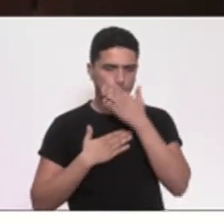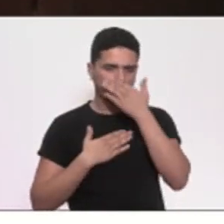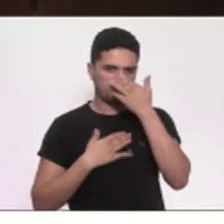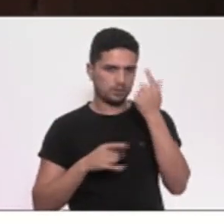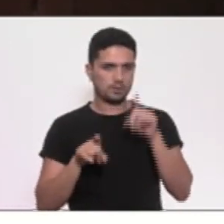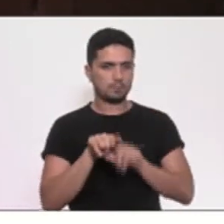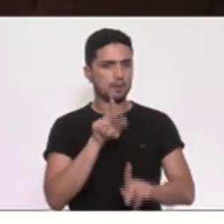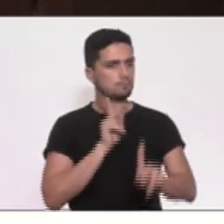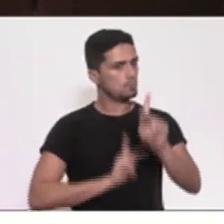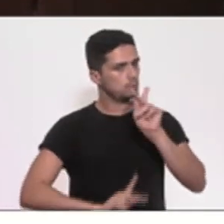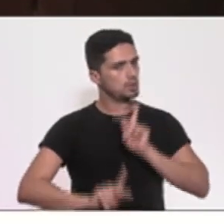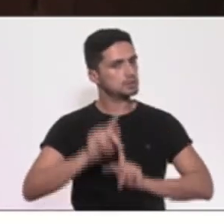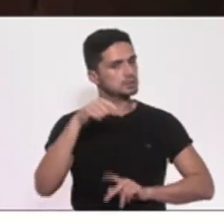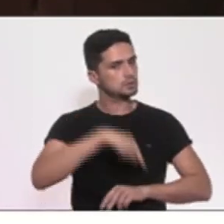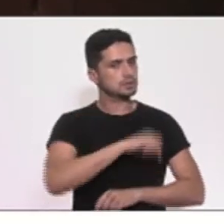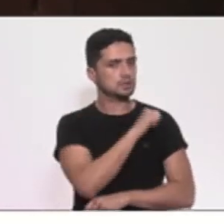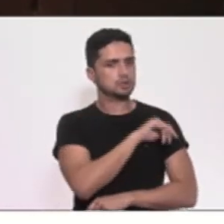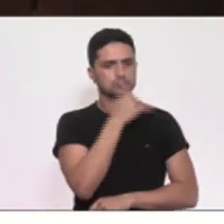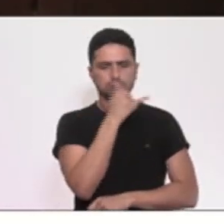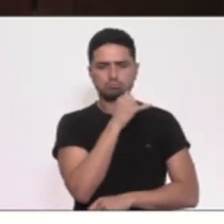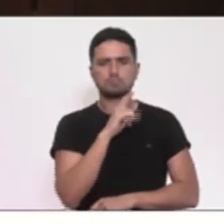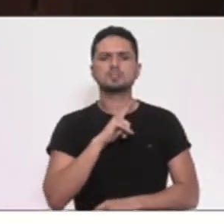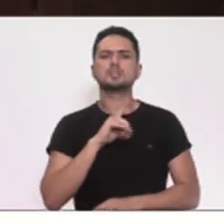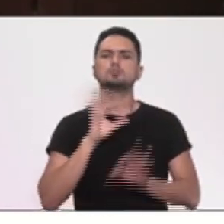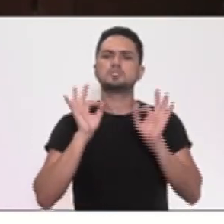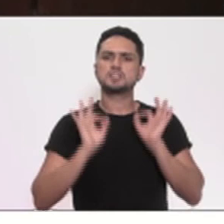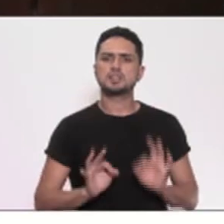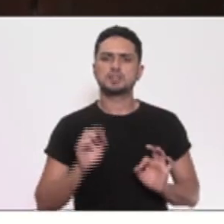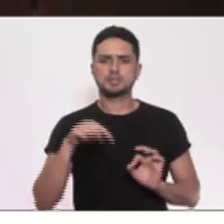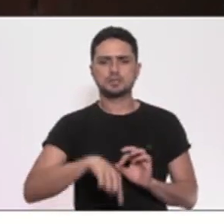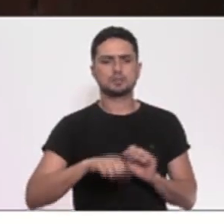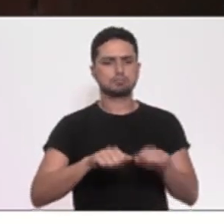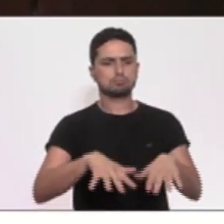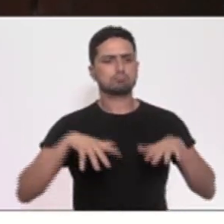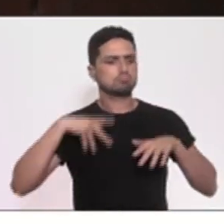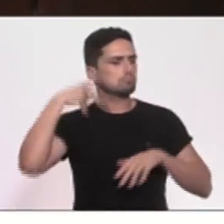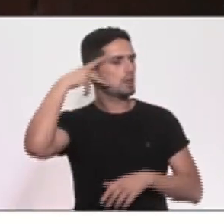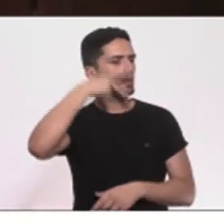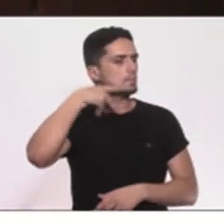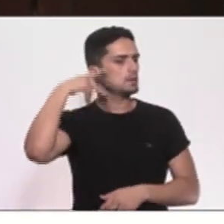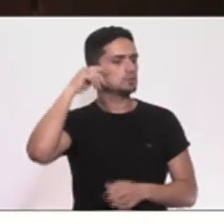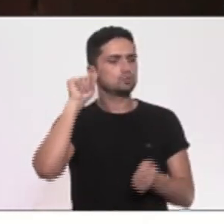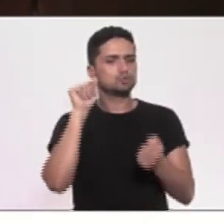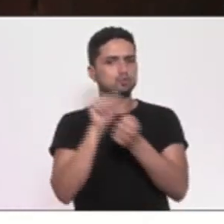tenho a convicção que este Parlamento, junto com o Tribunal de Contas e com o Poder